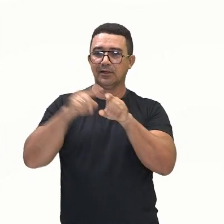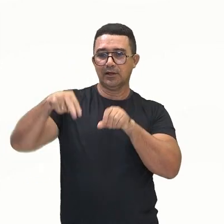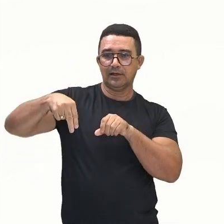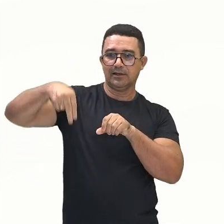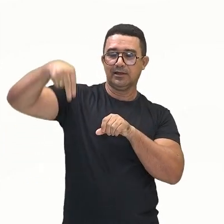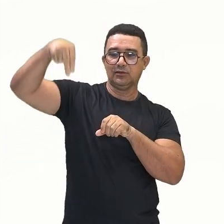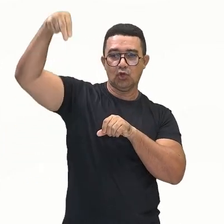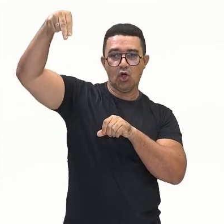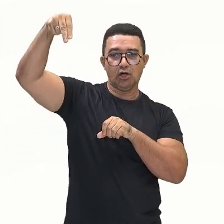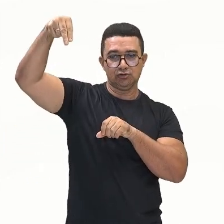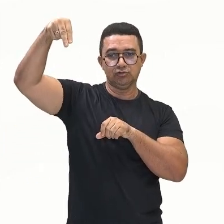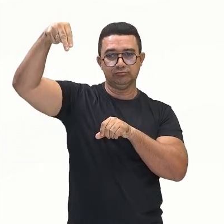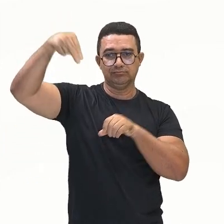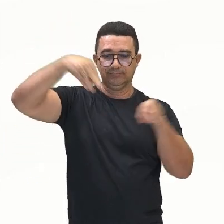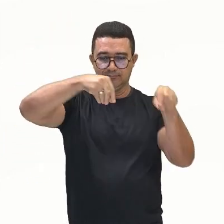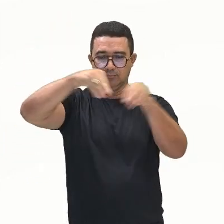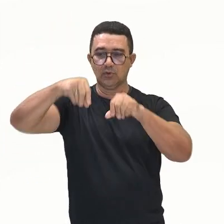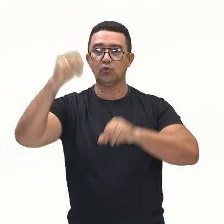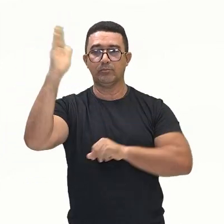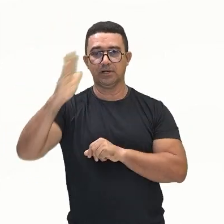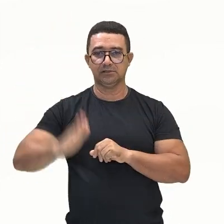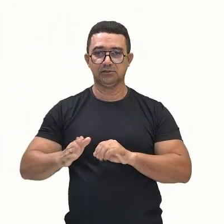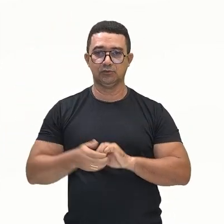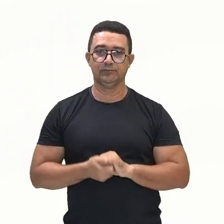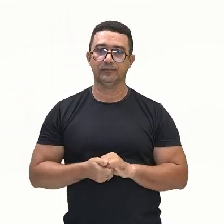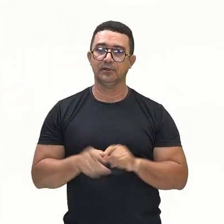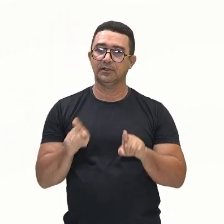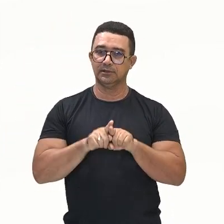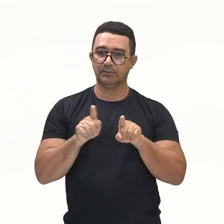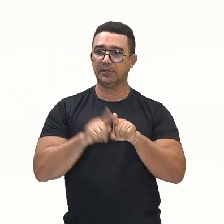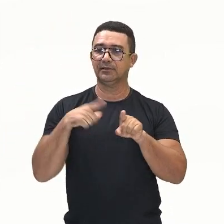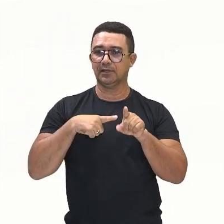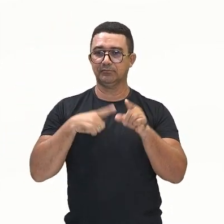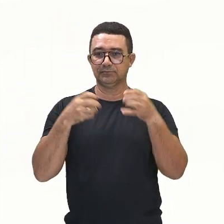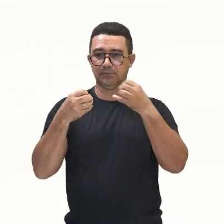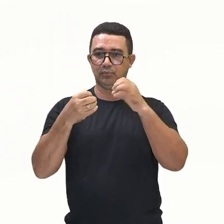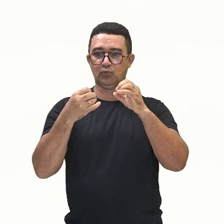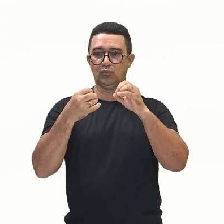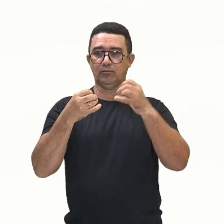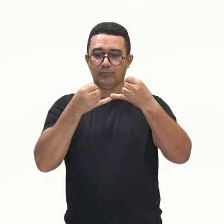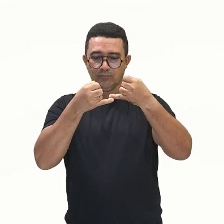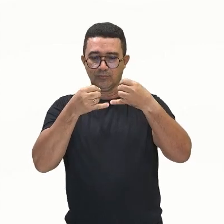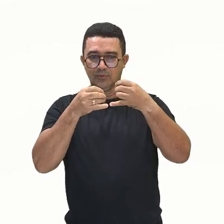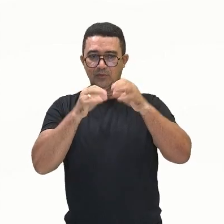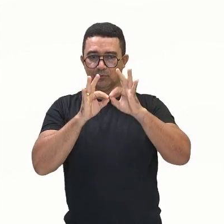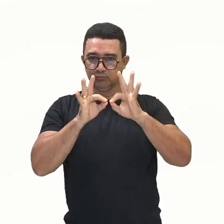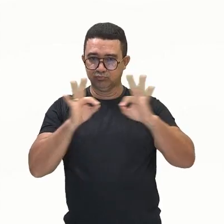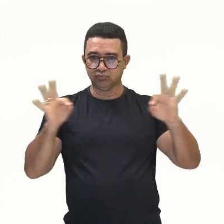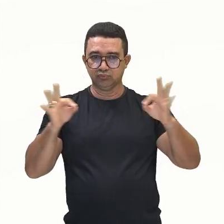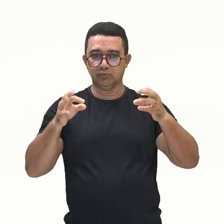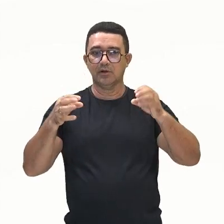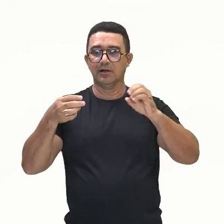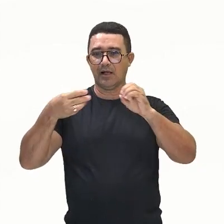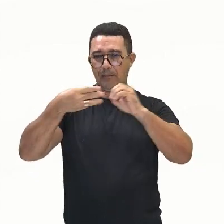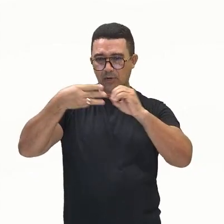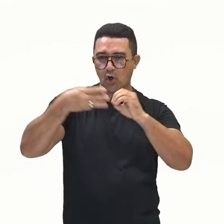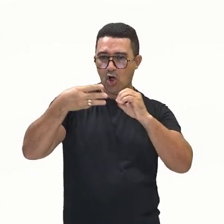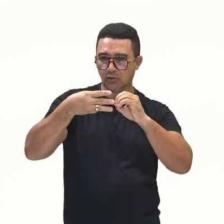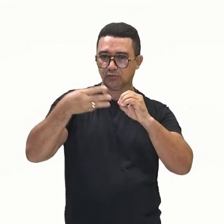do nosso território, e também temos o Trópico de Capricórnio, que vai passar na região sul do nosso